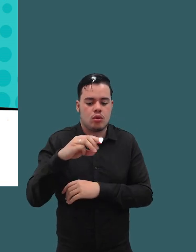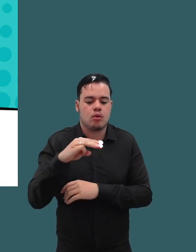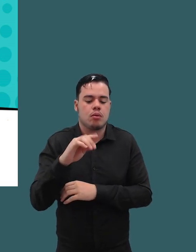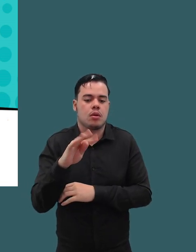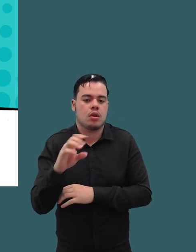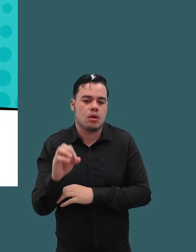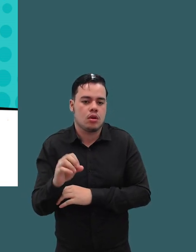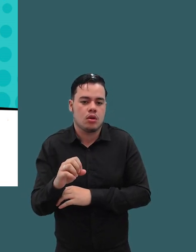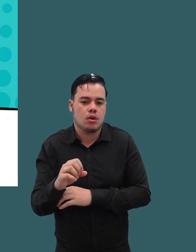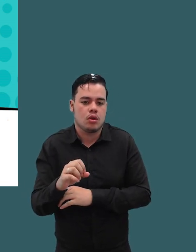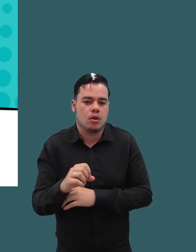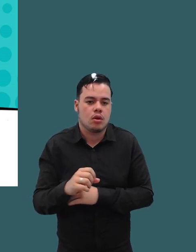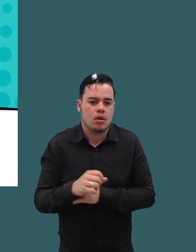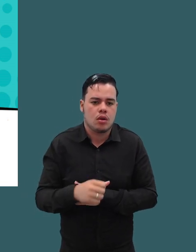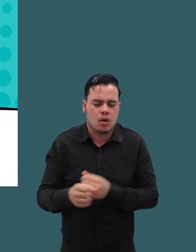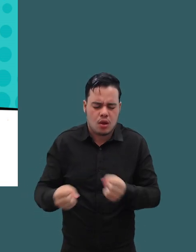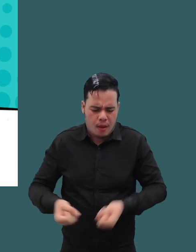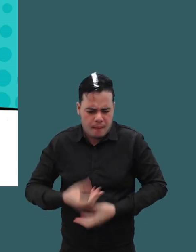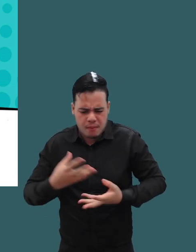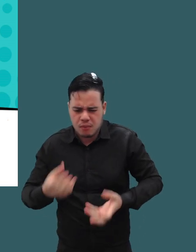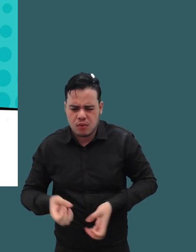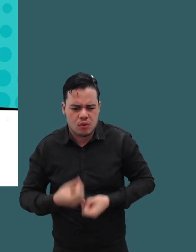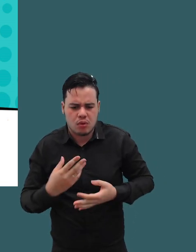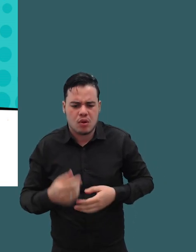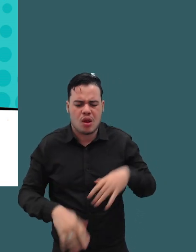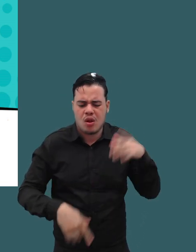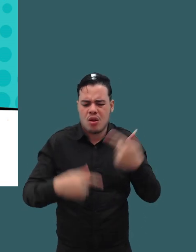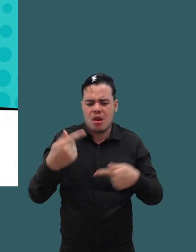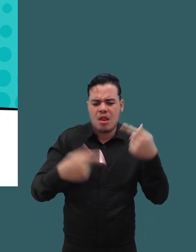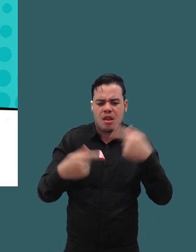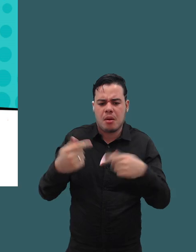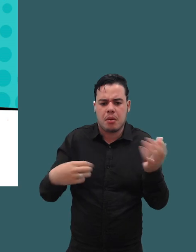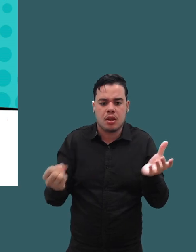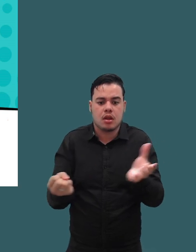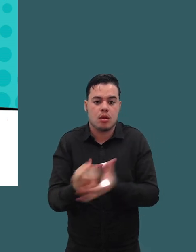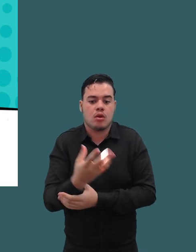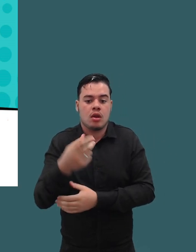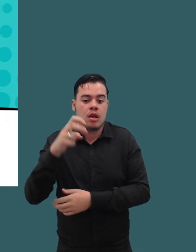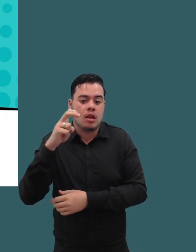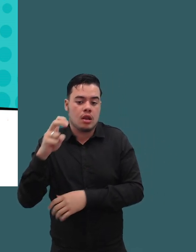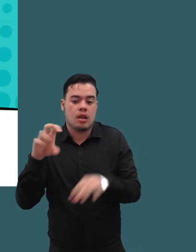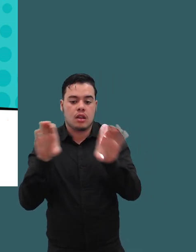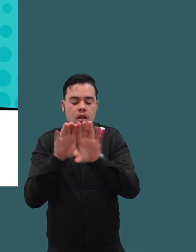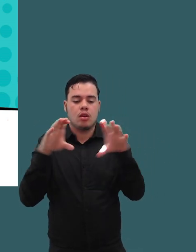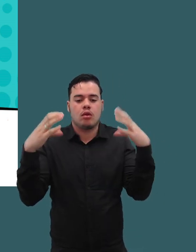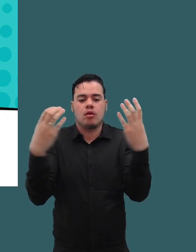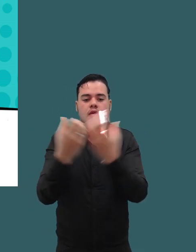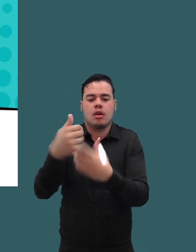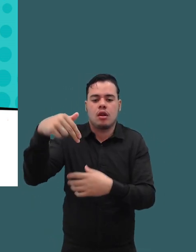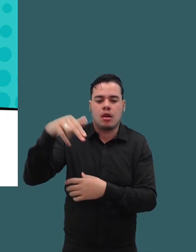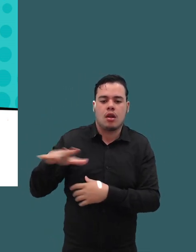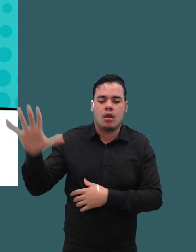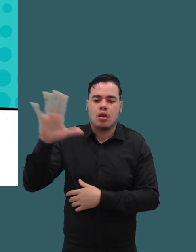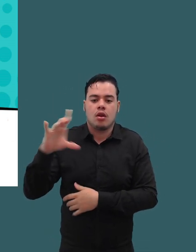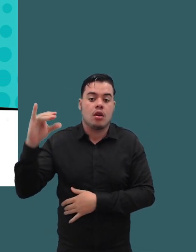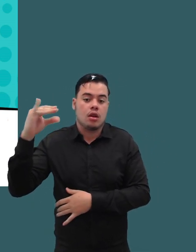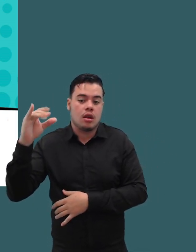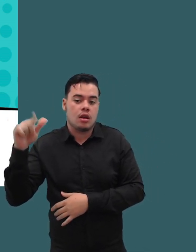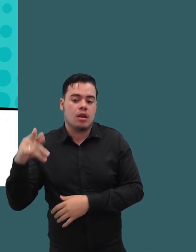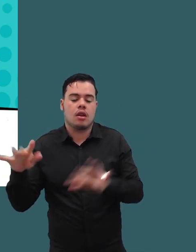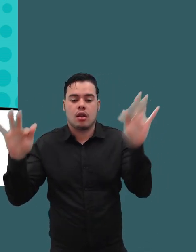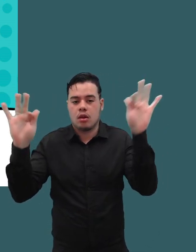bastante os debates que foram realizados na 5ª Conferência Nacional de Ciência e Tecnologia. Para vocês terem uma